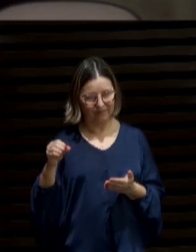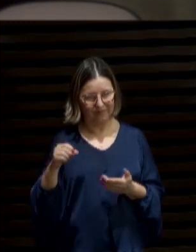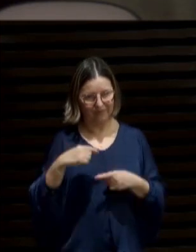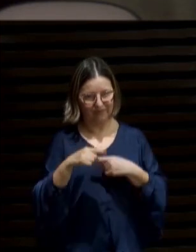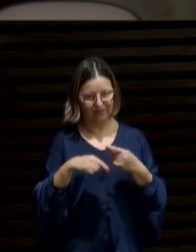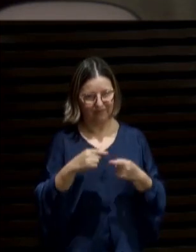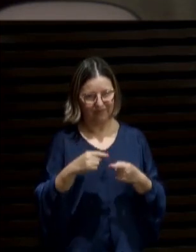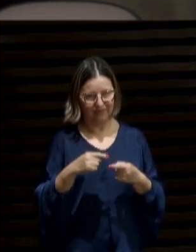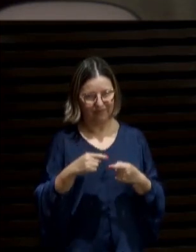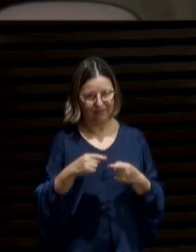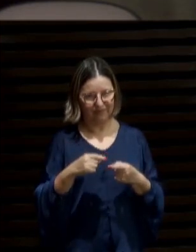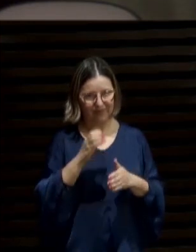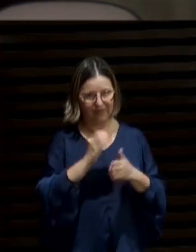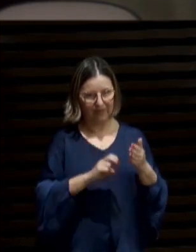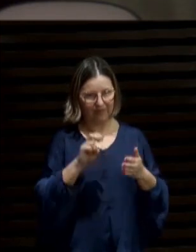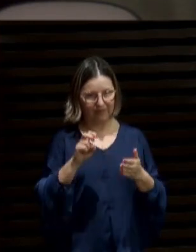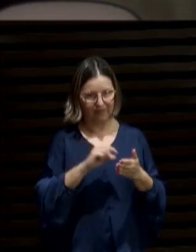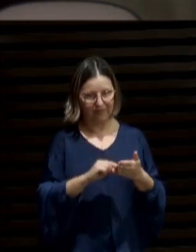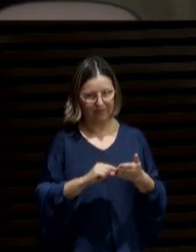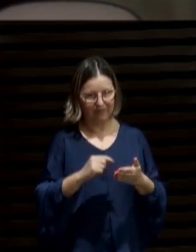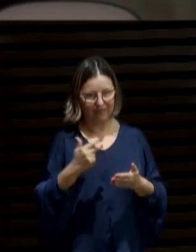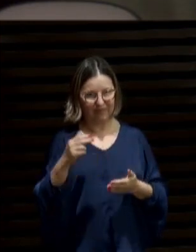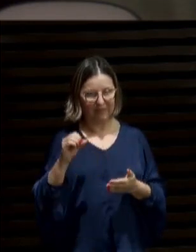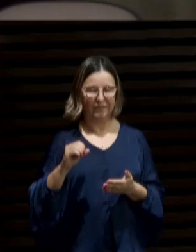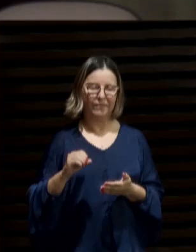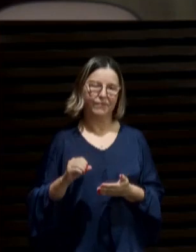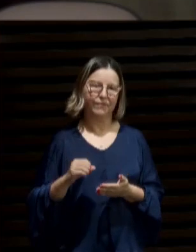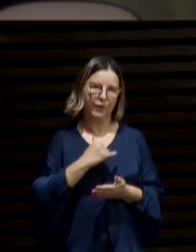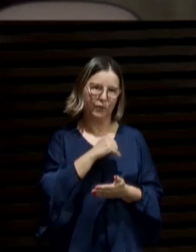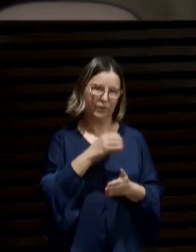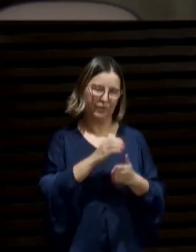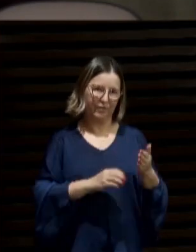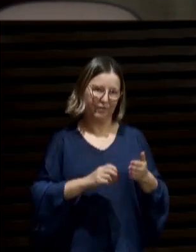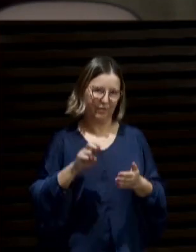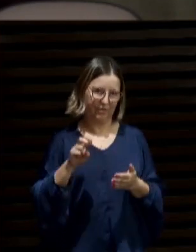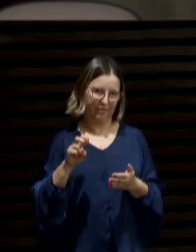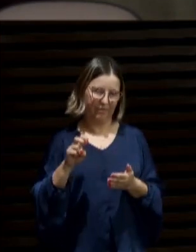depois 5, 30. João 5,